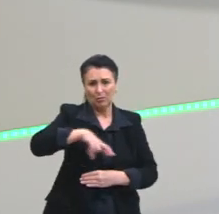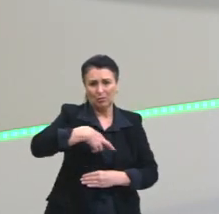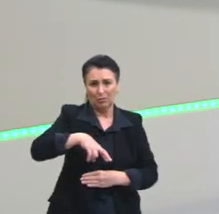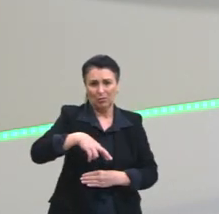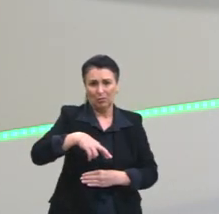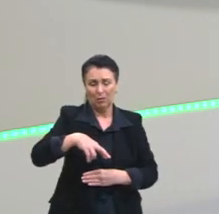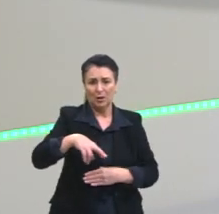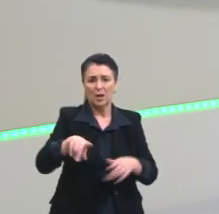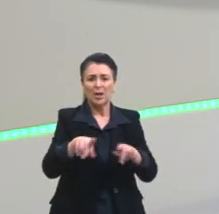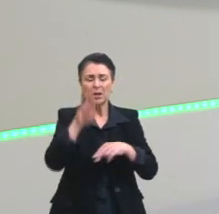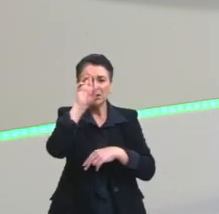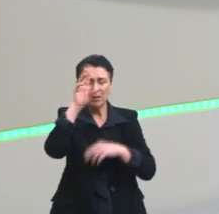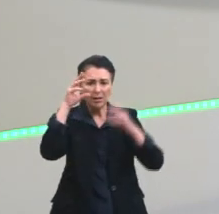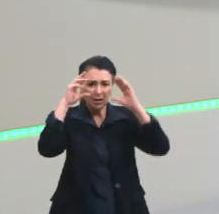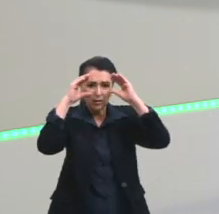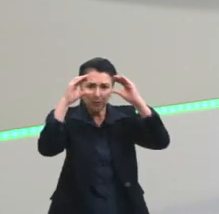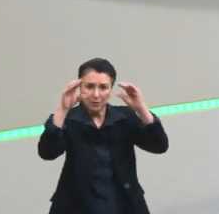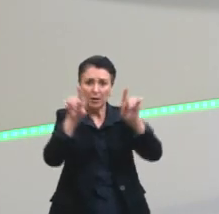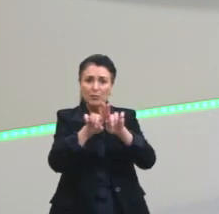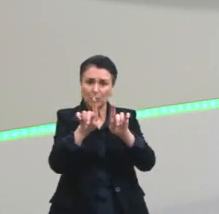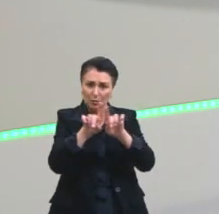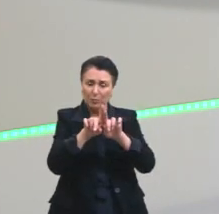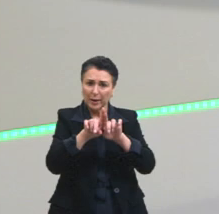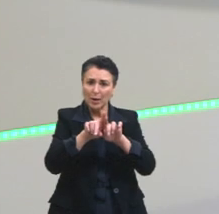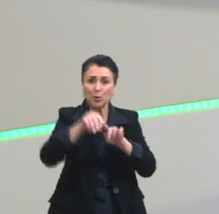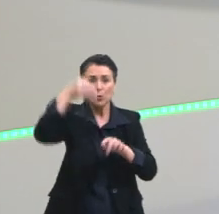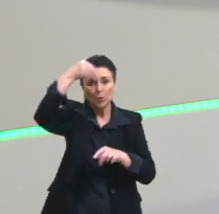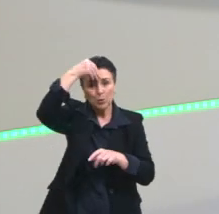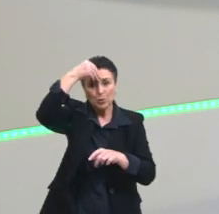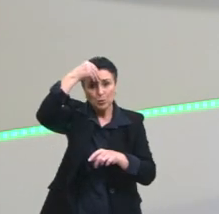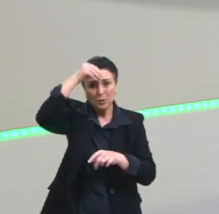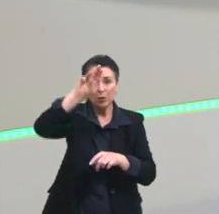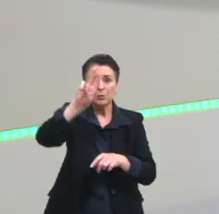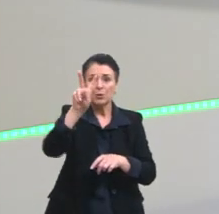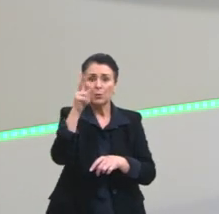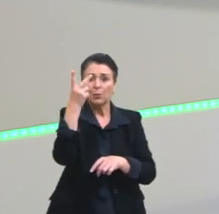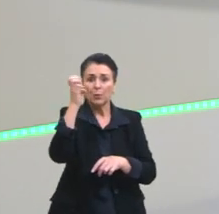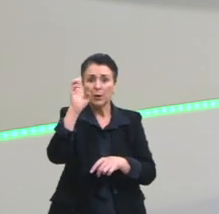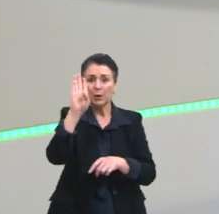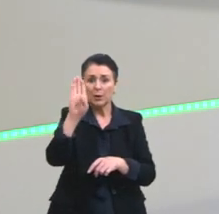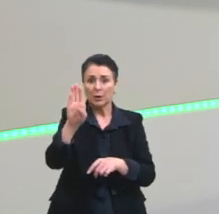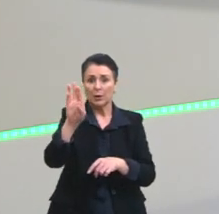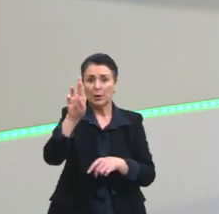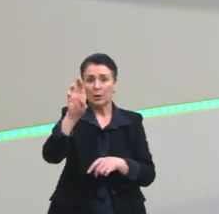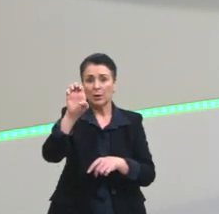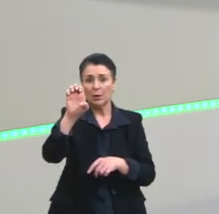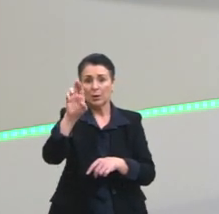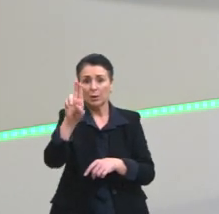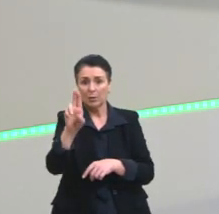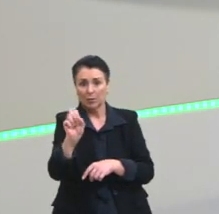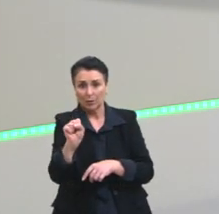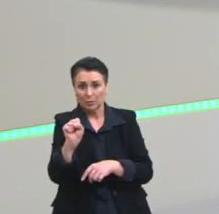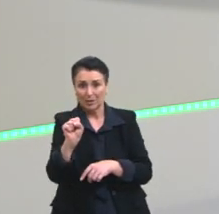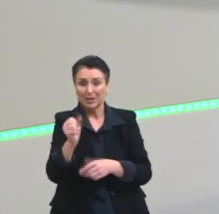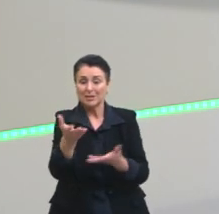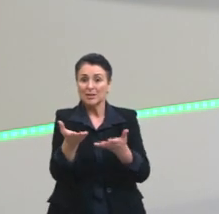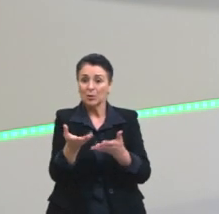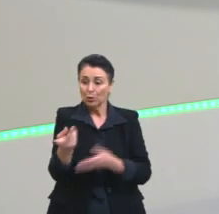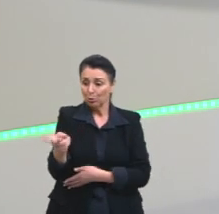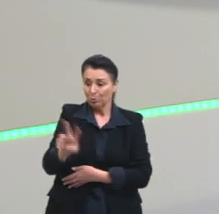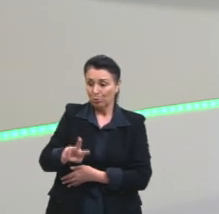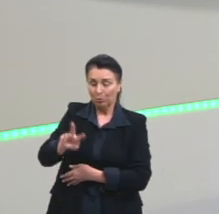respeitavam inclusive na religião dos hebreus o cristianismo Ele vai tentar converter as pessoas para sua religião